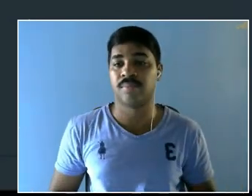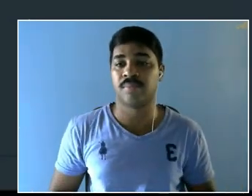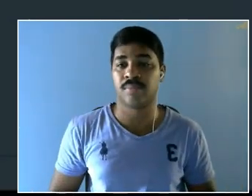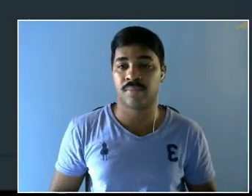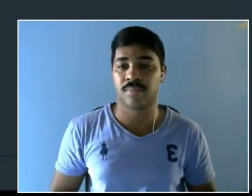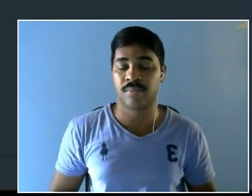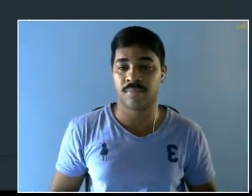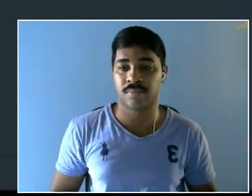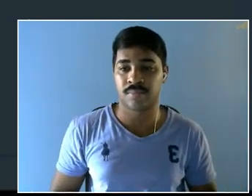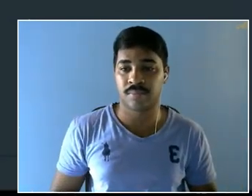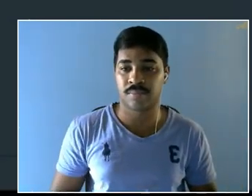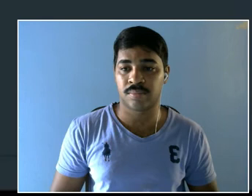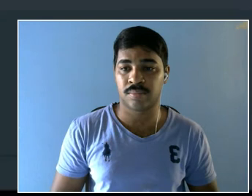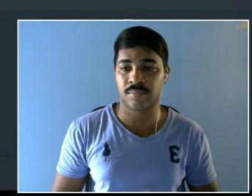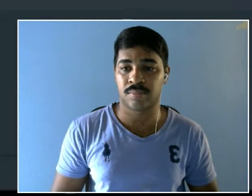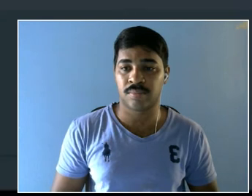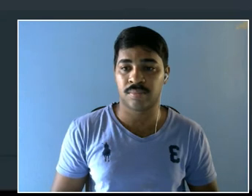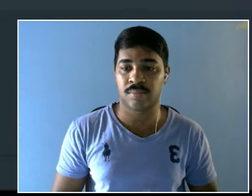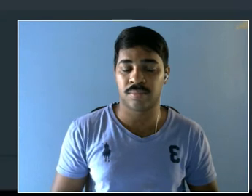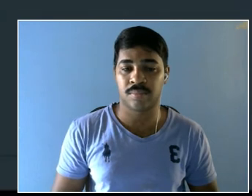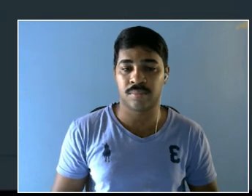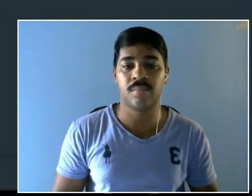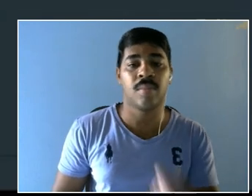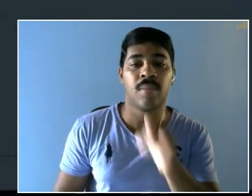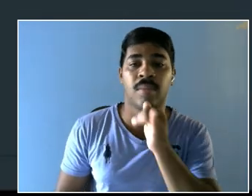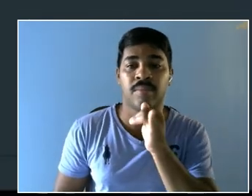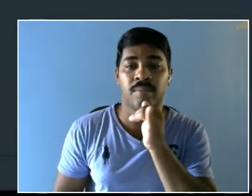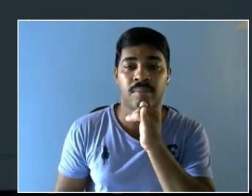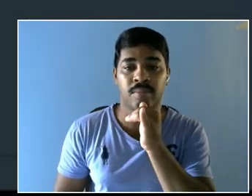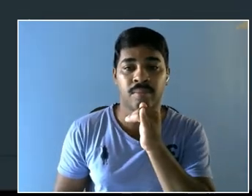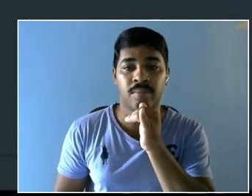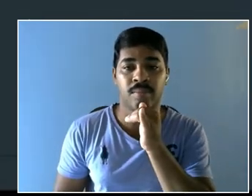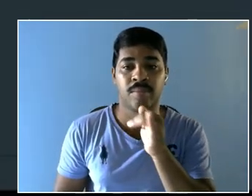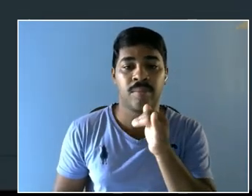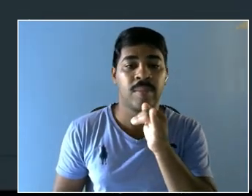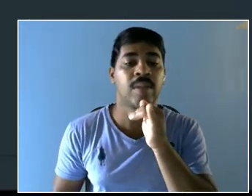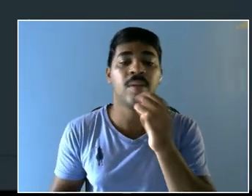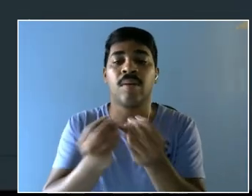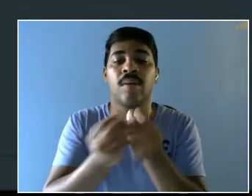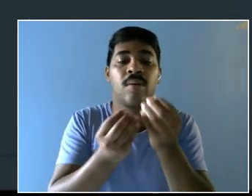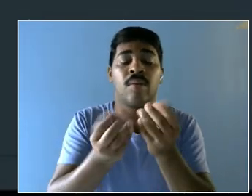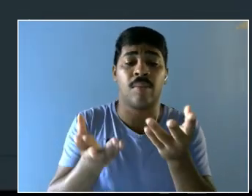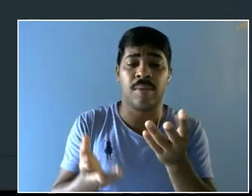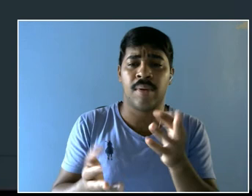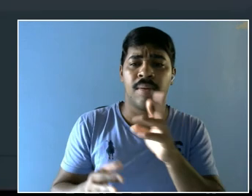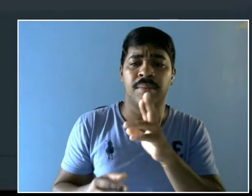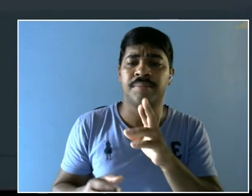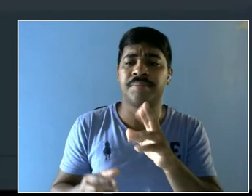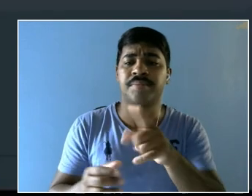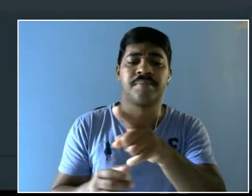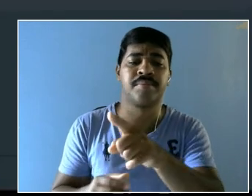Para que ele pare de dar verdadeiro, eu tenho que mudar o valor dele. Eu quero mudar o valor dele contando de 2 em 2. Como que conta de 2 em